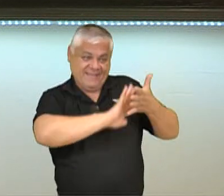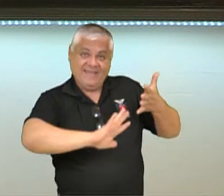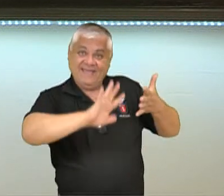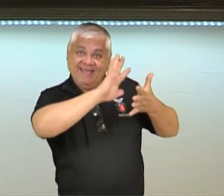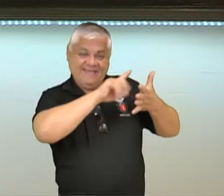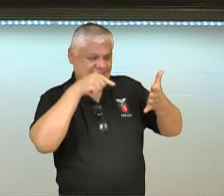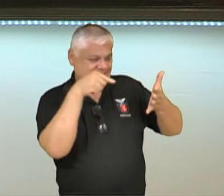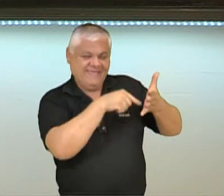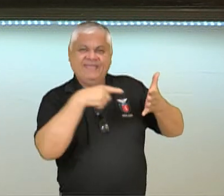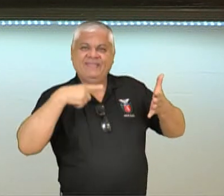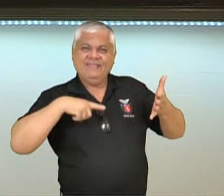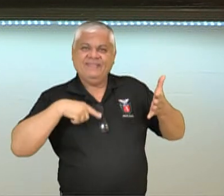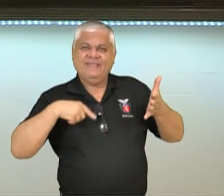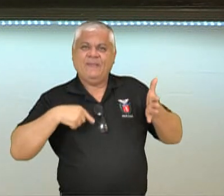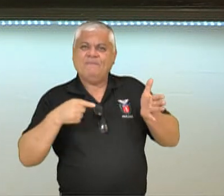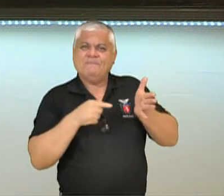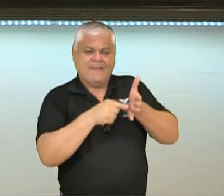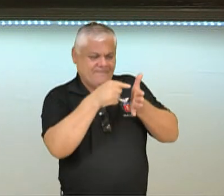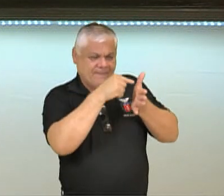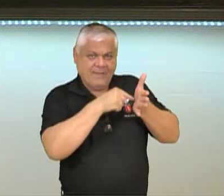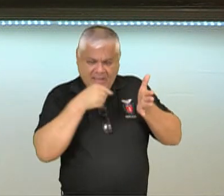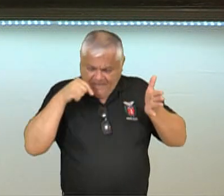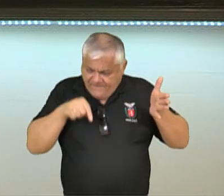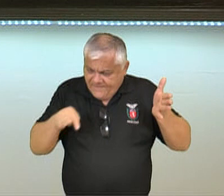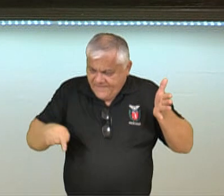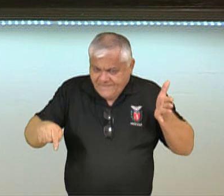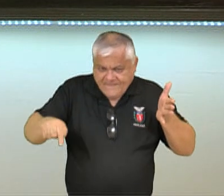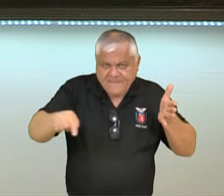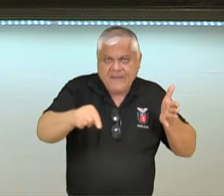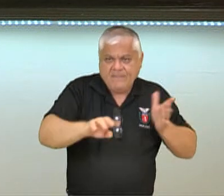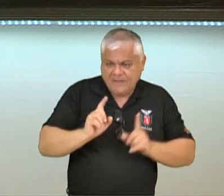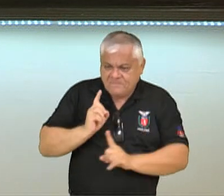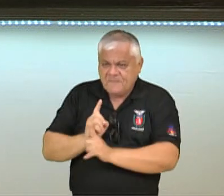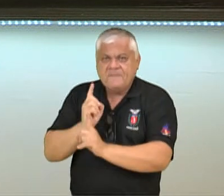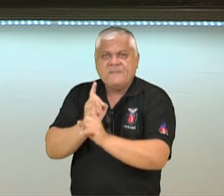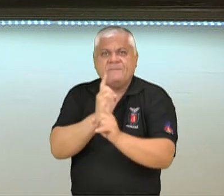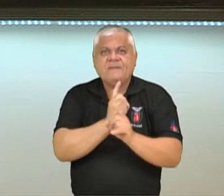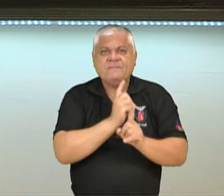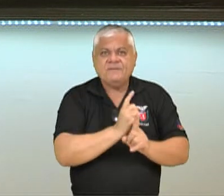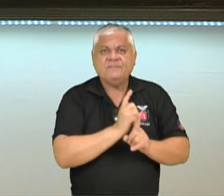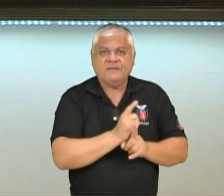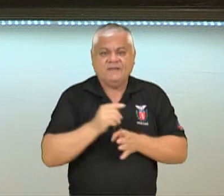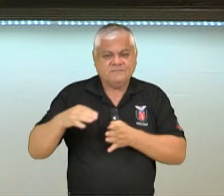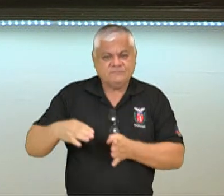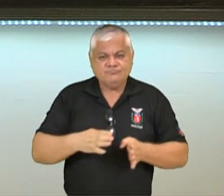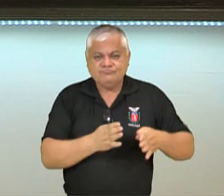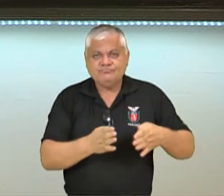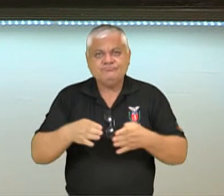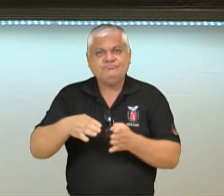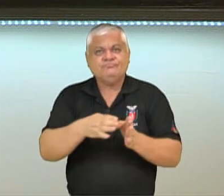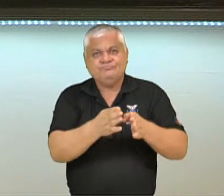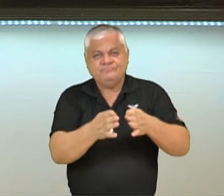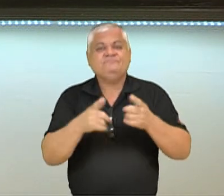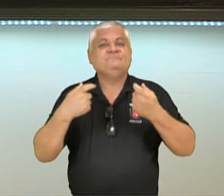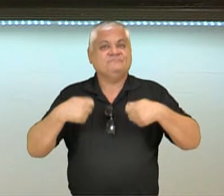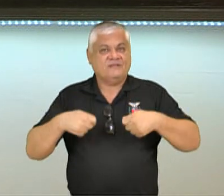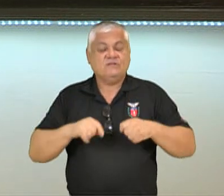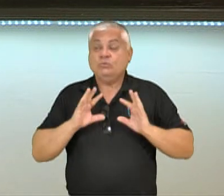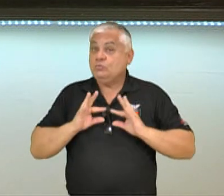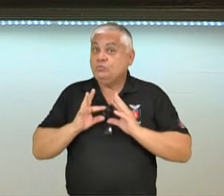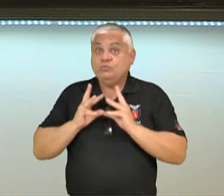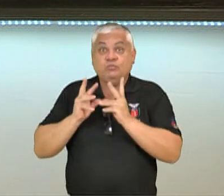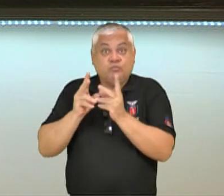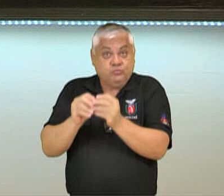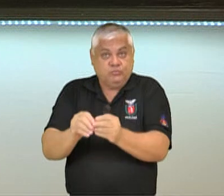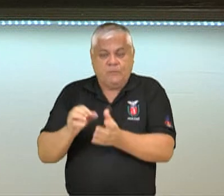estão marcados os pontos onde ele vai encontrar os pontos de controle e ele deve passar por todos os